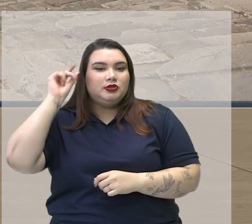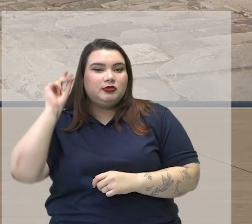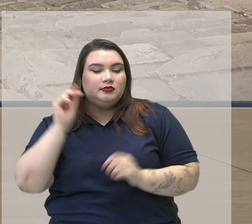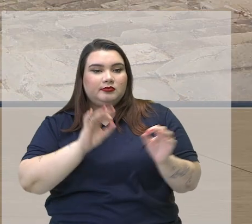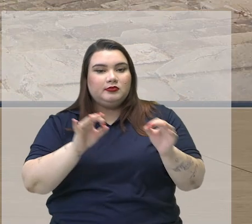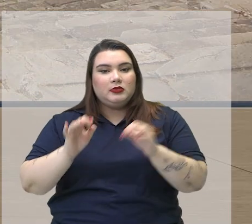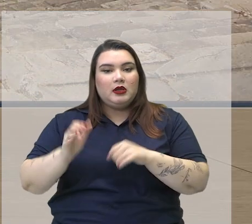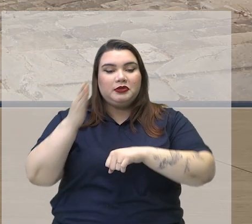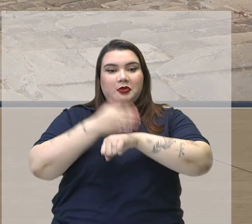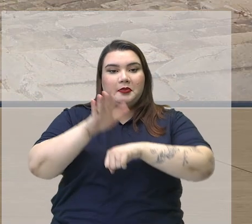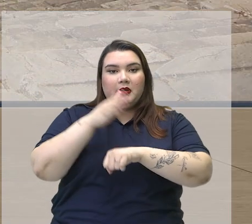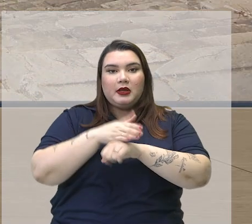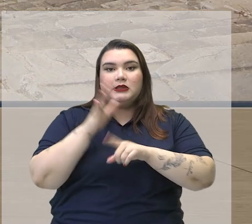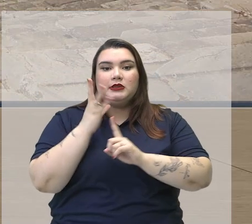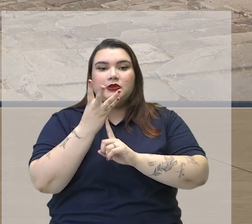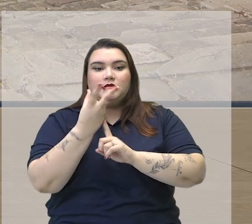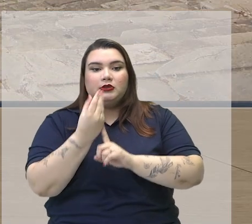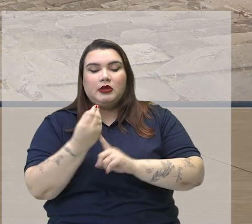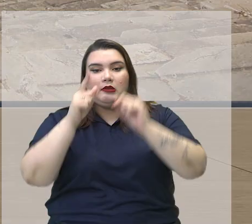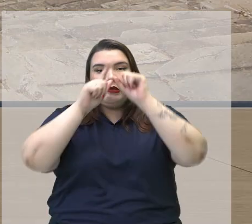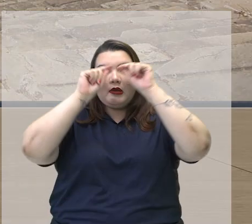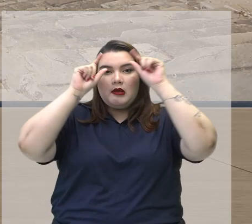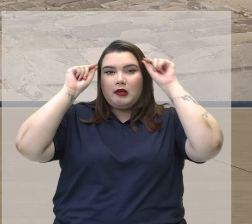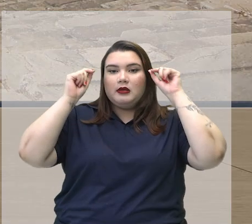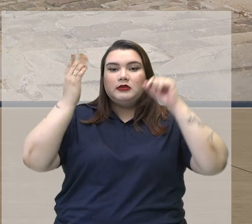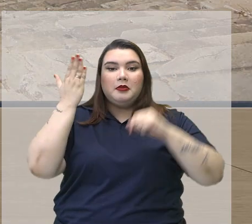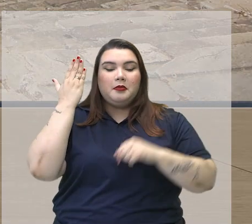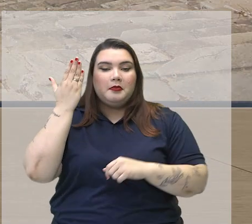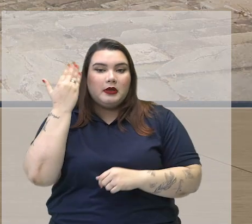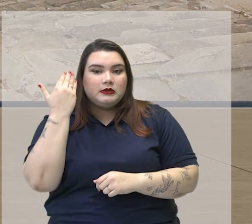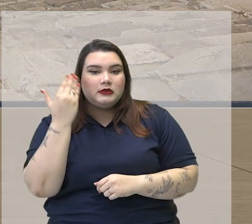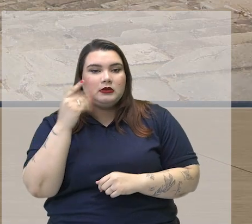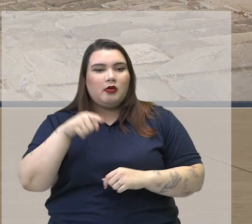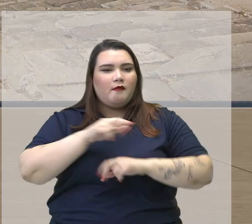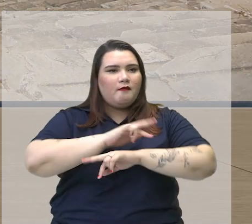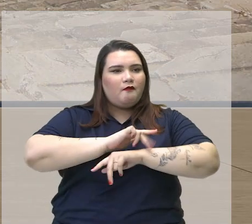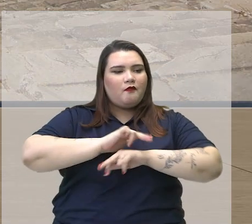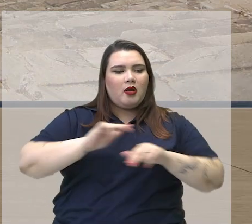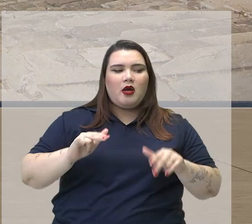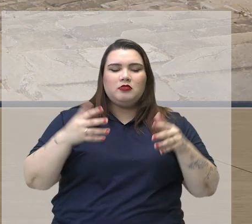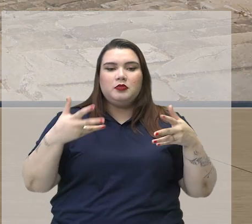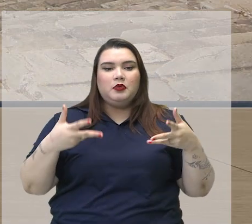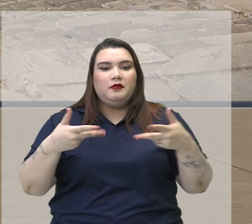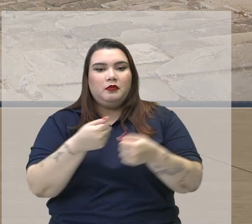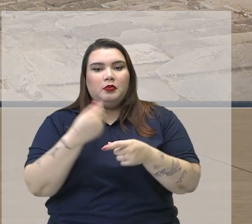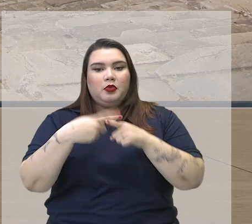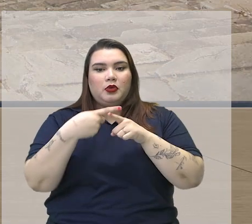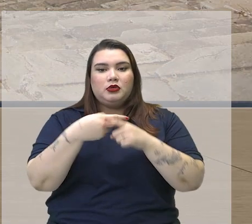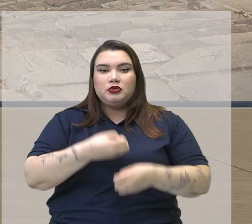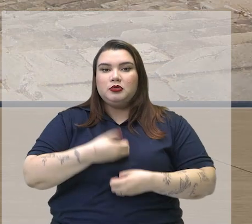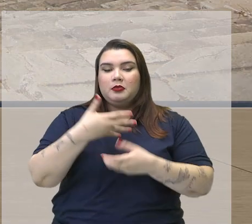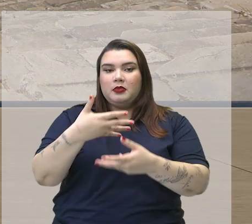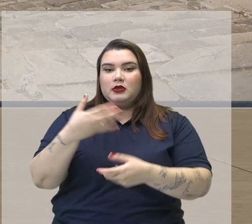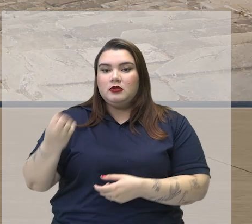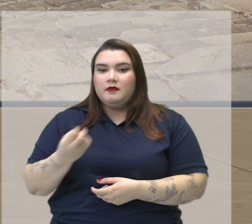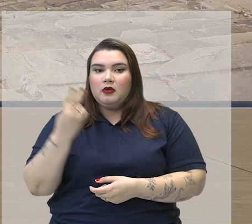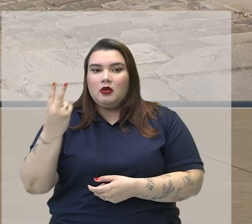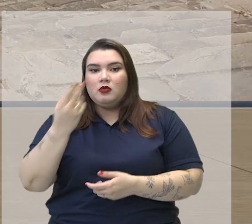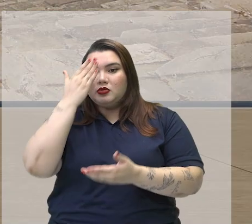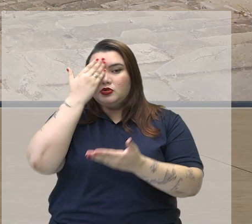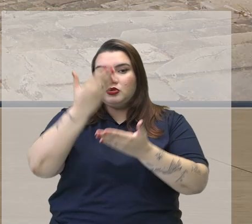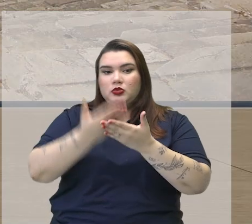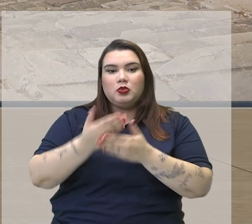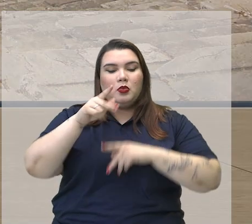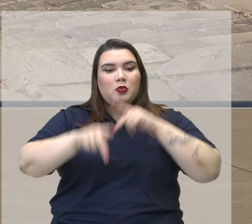práticas artísticas na Grécia Antiga eram variadas e ricas. Elas expressavam os valores e crenças do